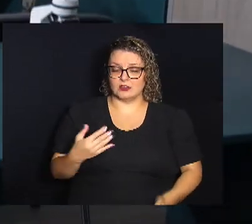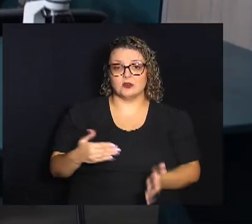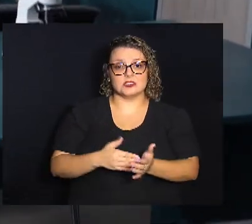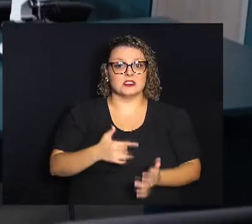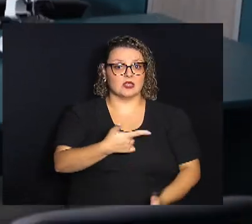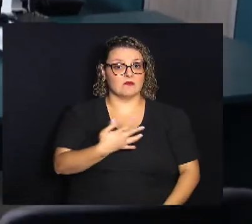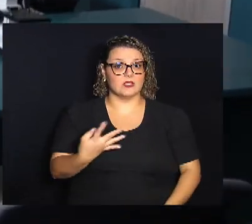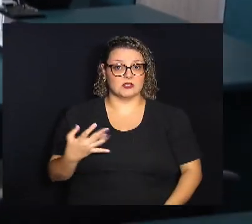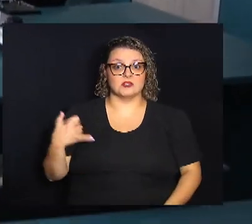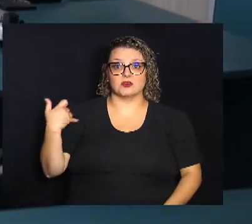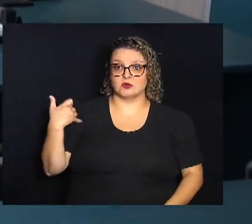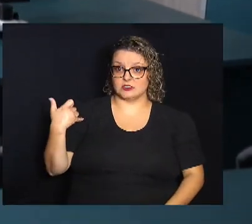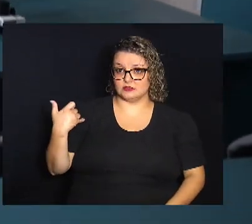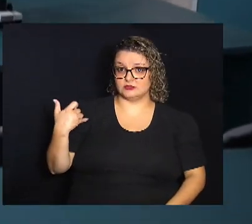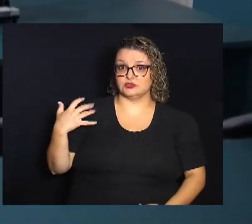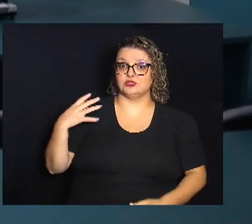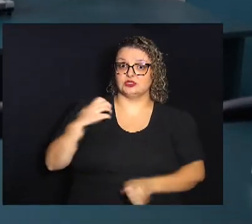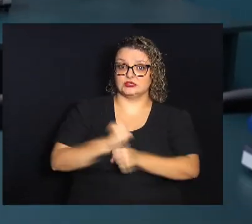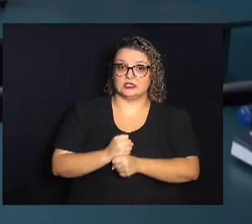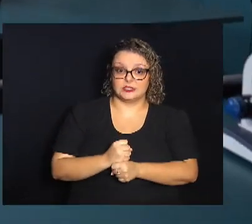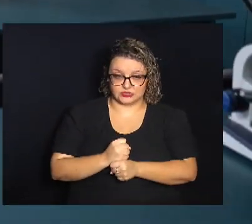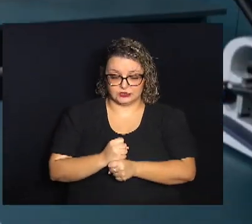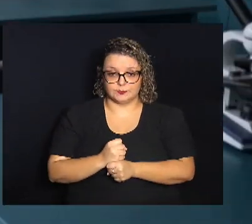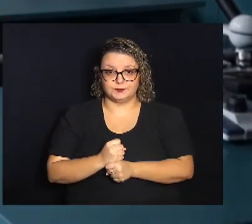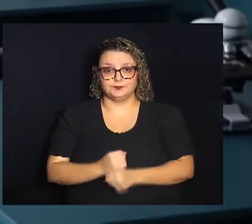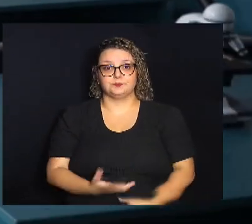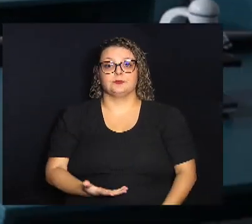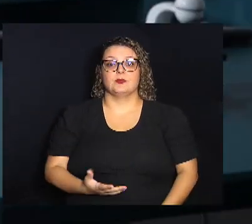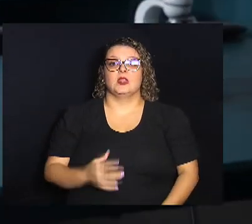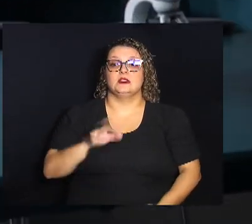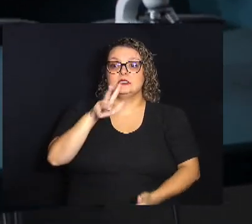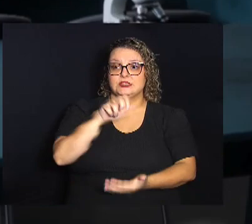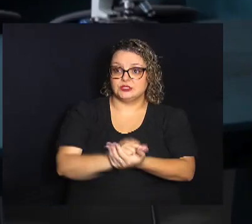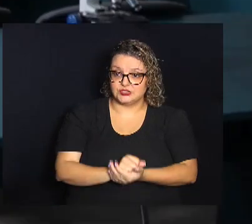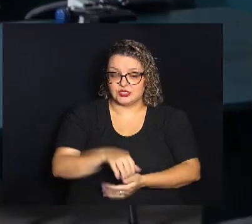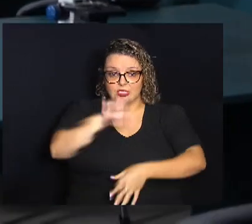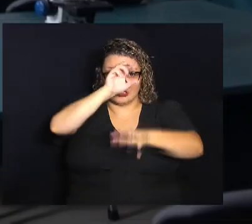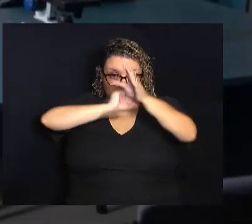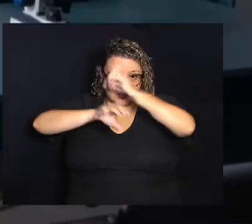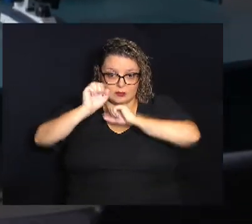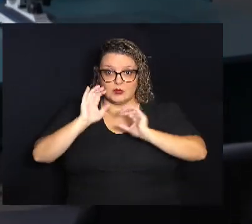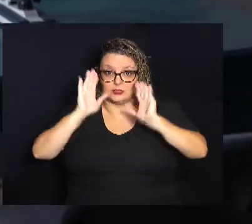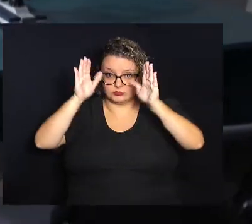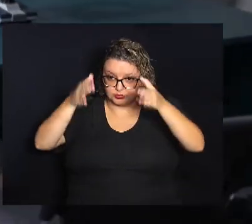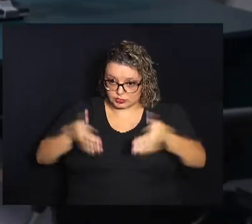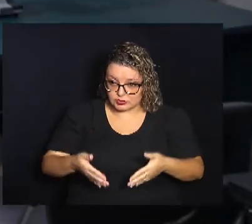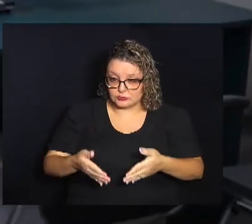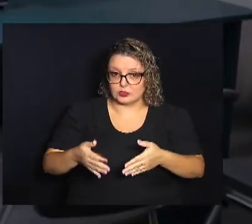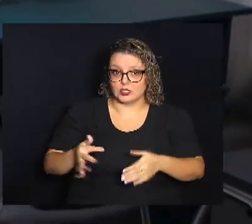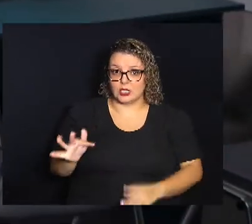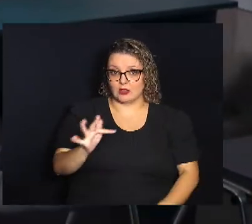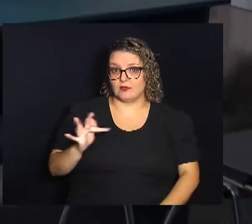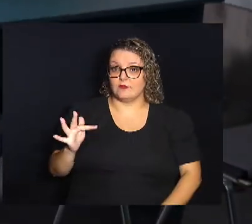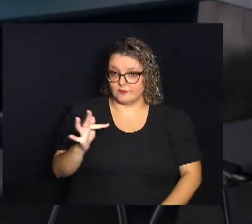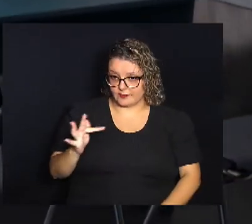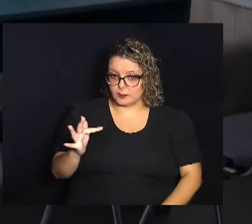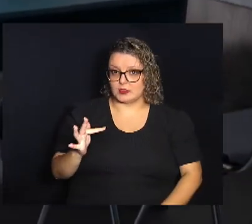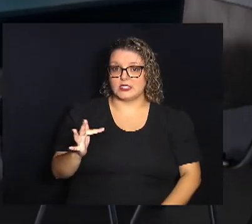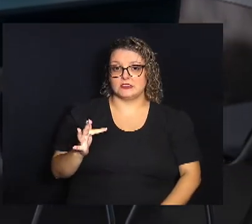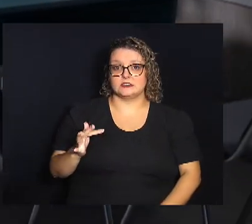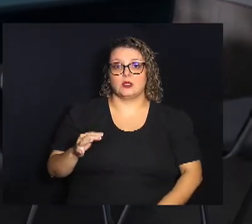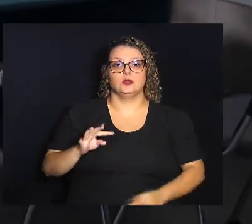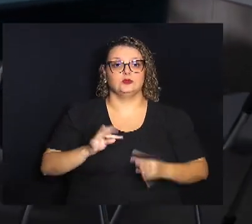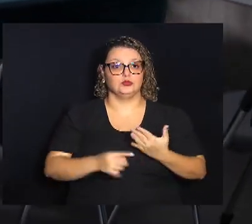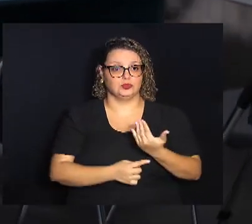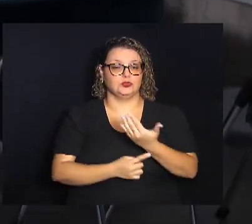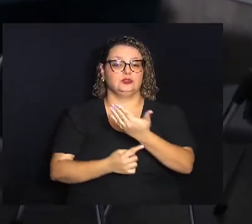anos incompletos que estejam inscritas em programas de aprendizagem voltados à formação técnico-profissional metódica